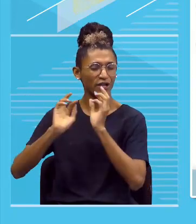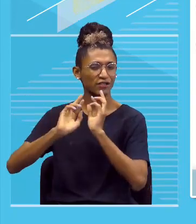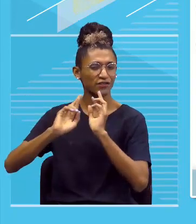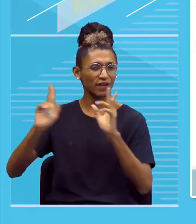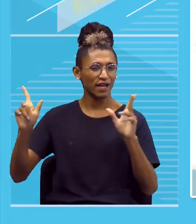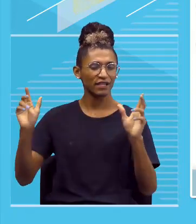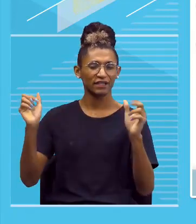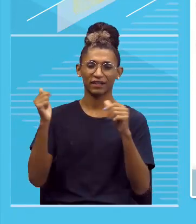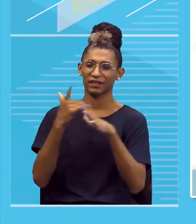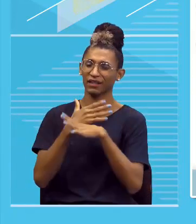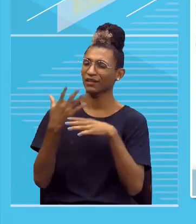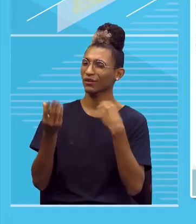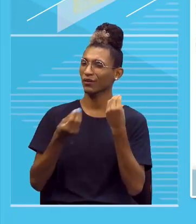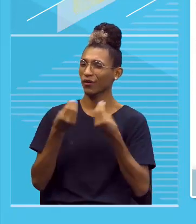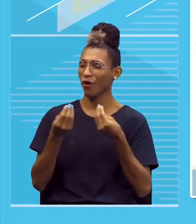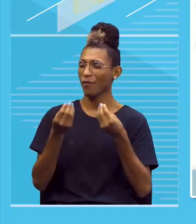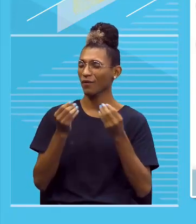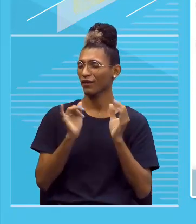cidade